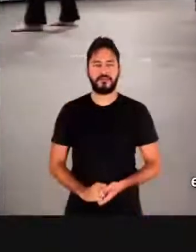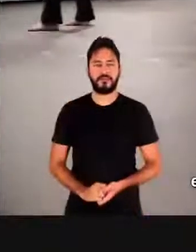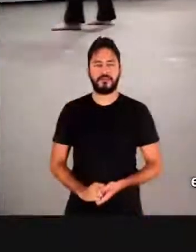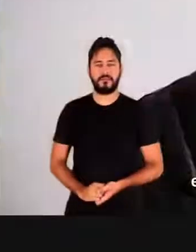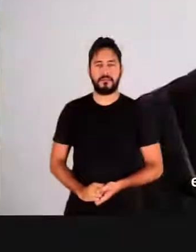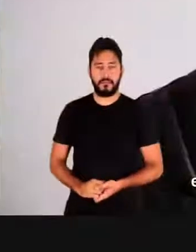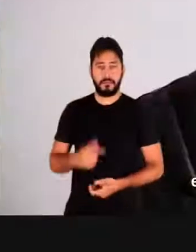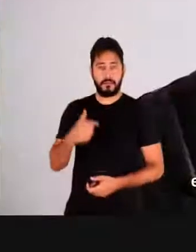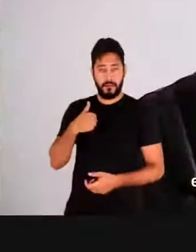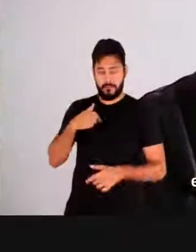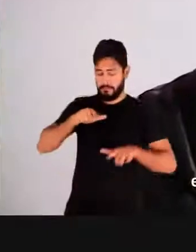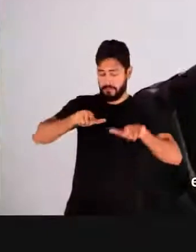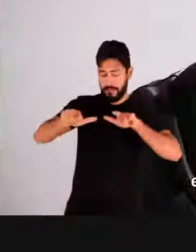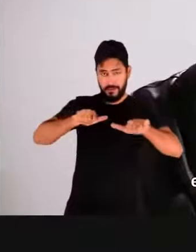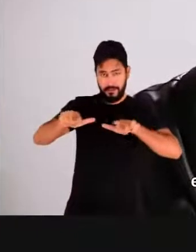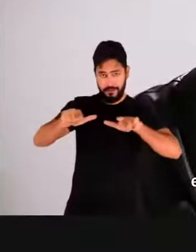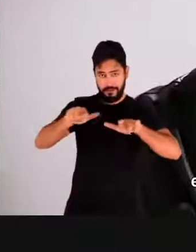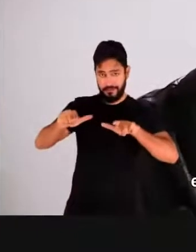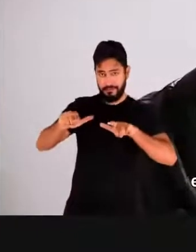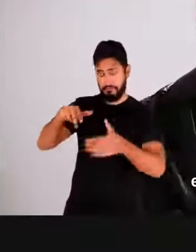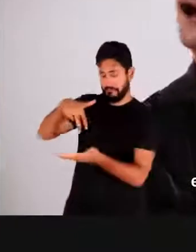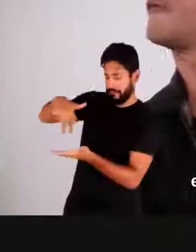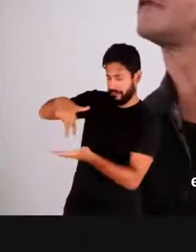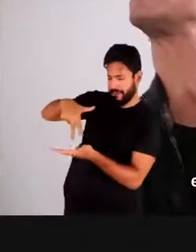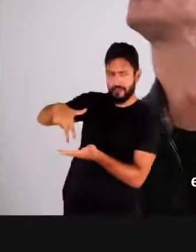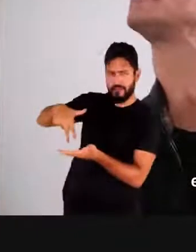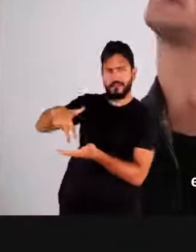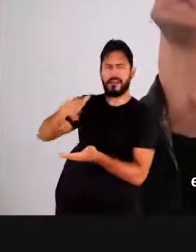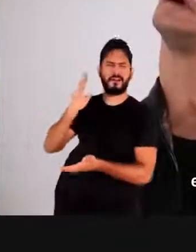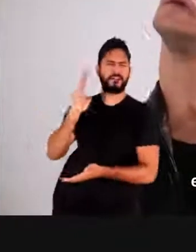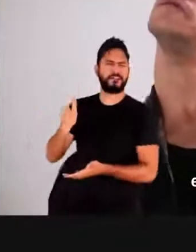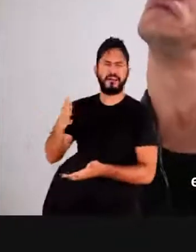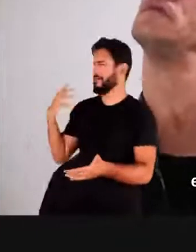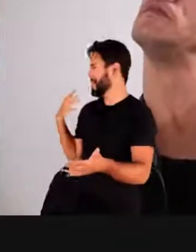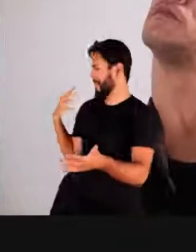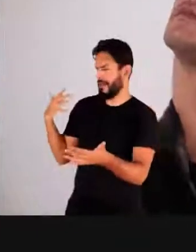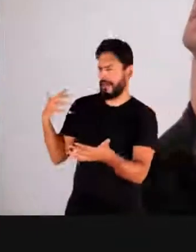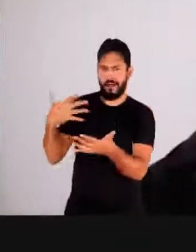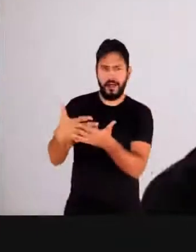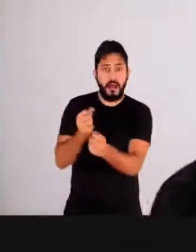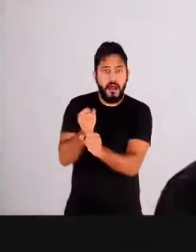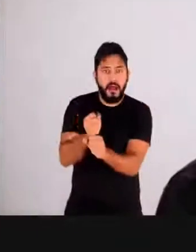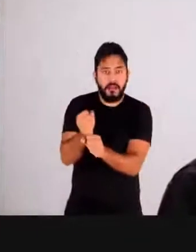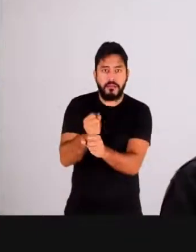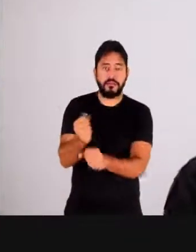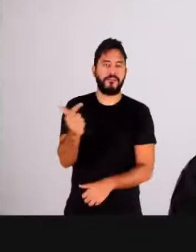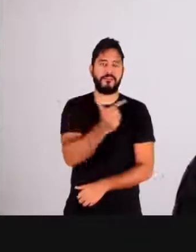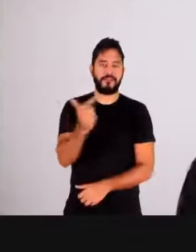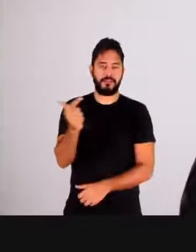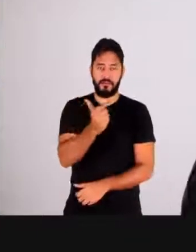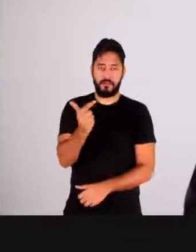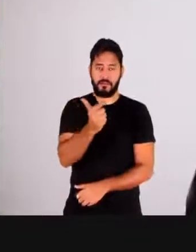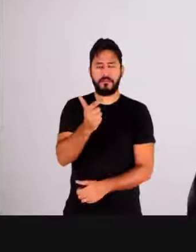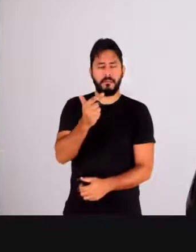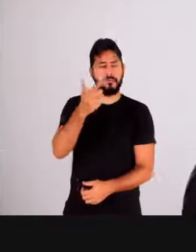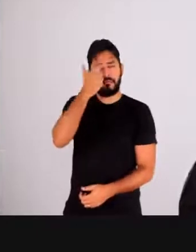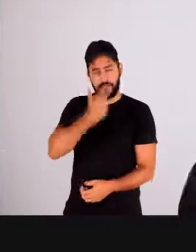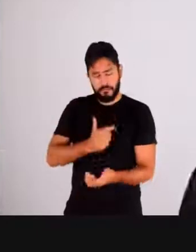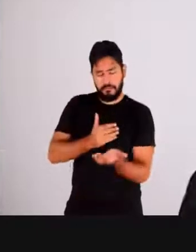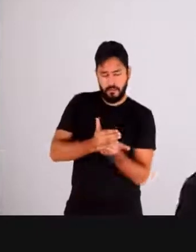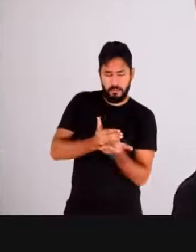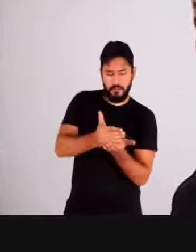Com dança, eu já trabalho há 22 anos. Comecei no